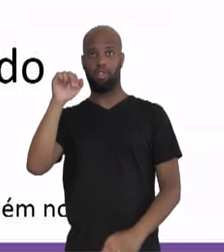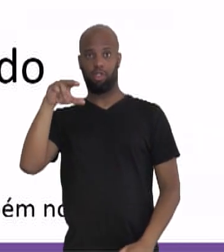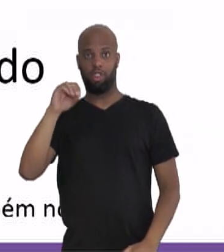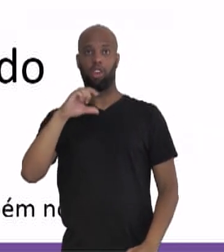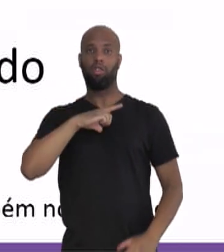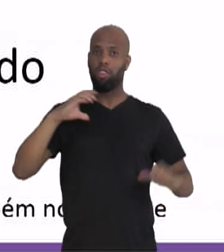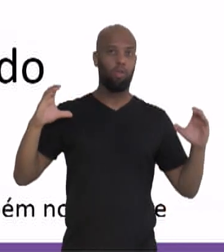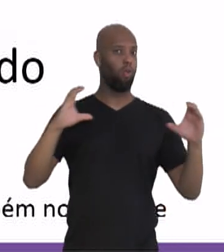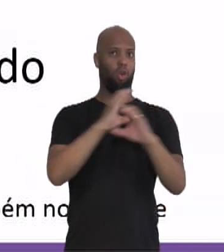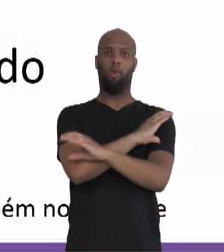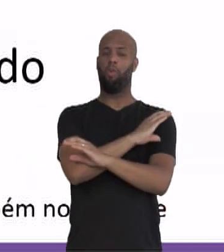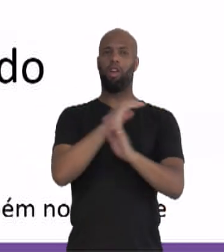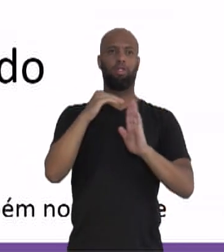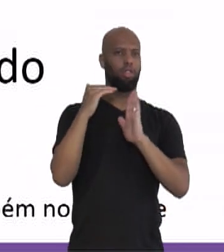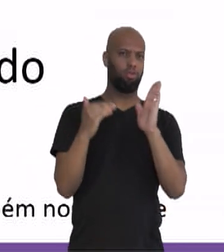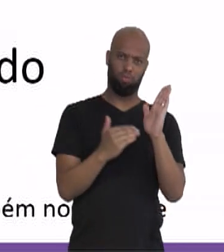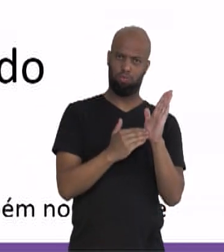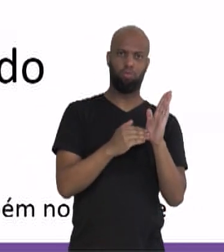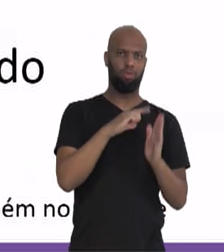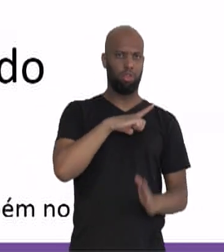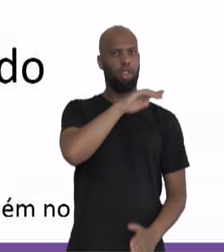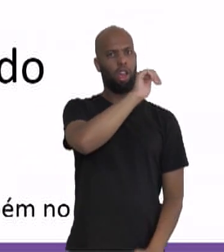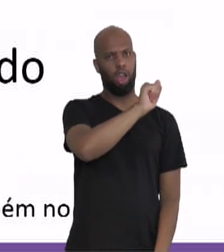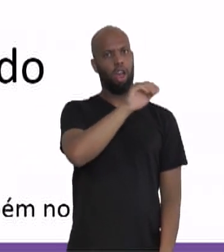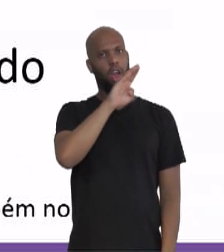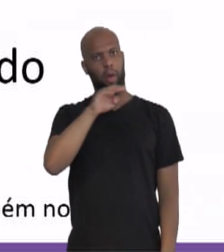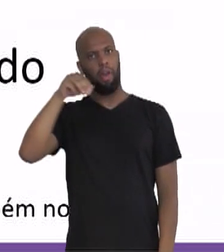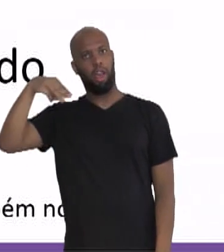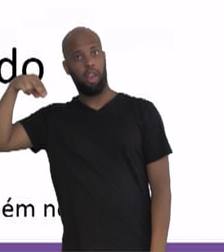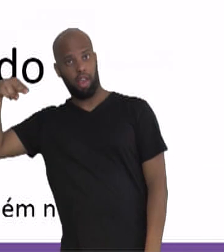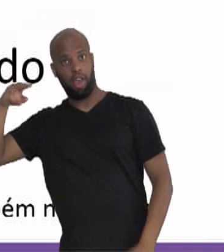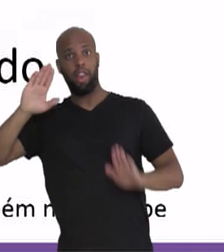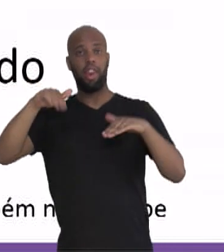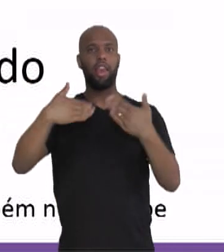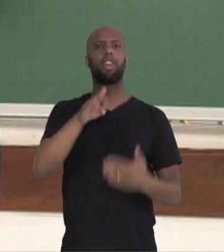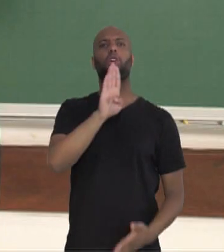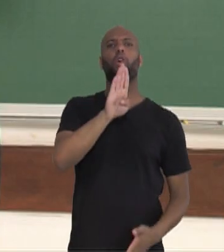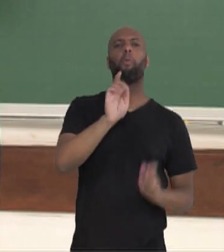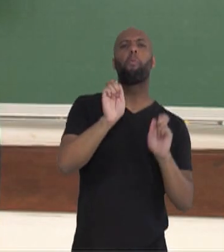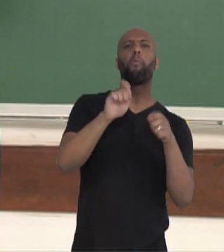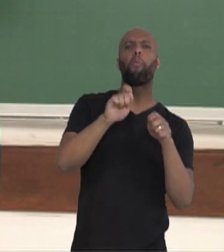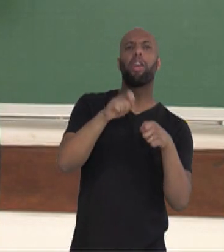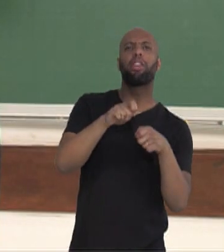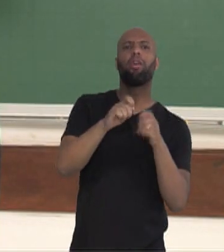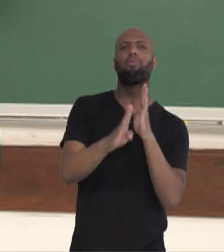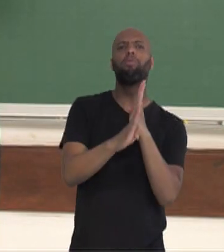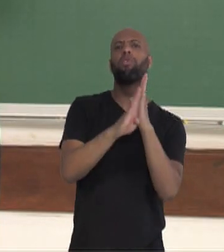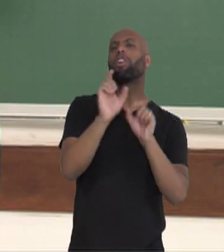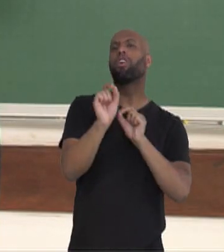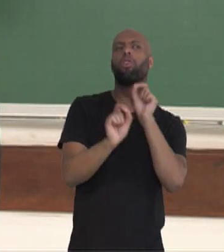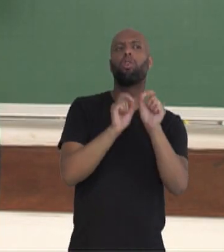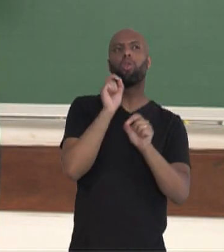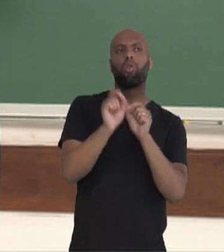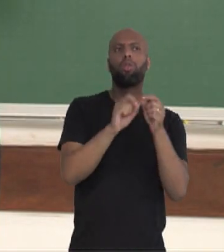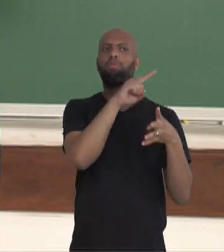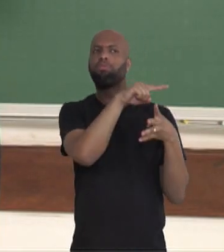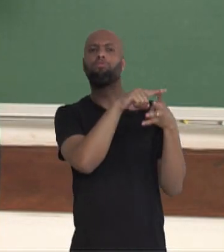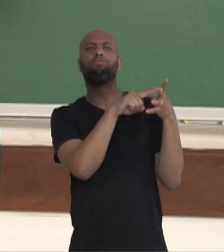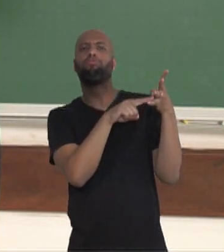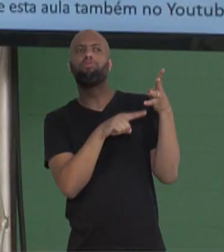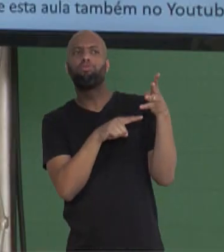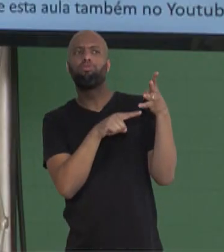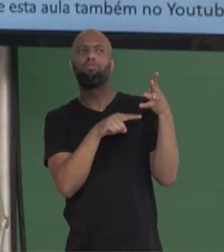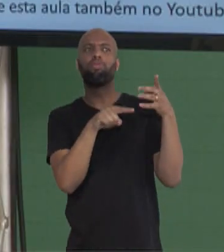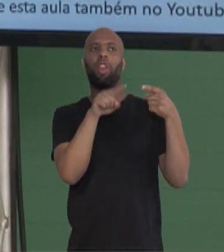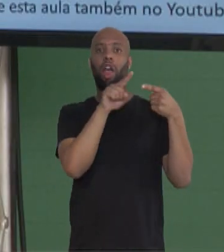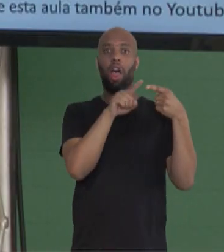os termos, o valor do parâmetro b pode ser definido como, atenção para as alternativas, eixo central,